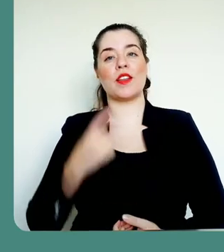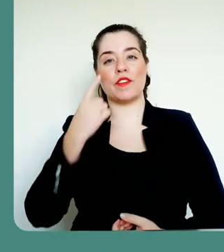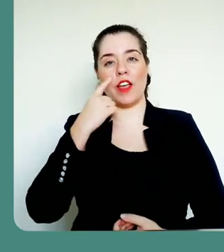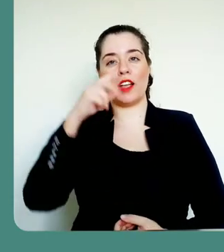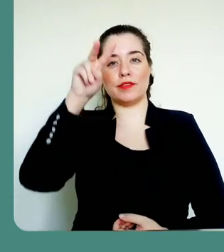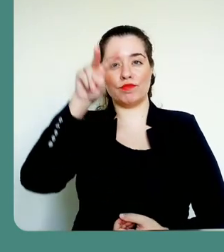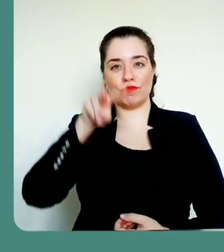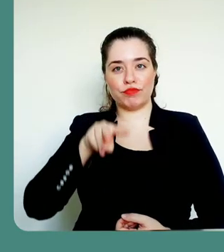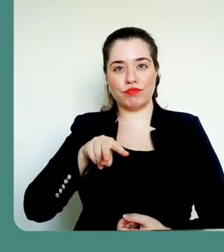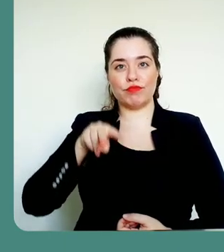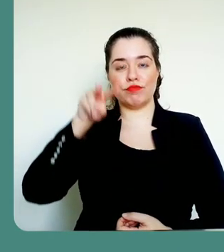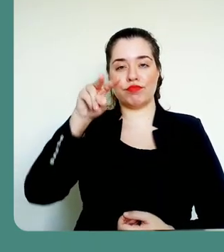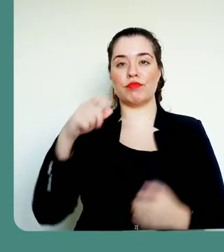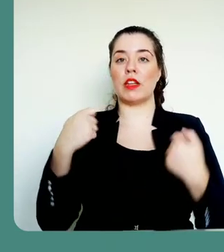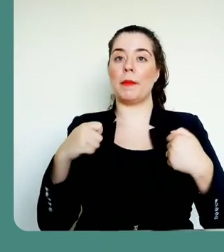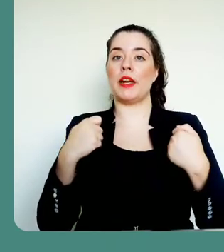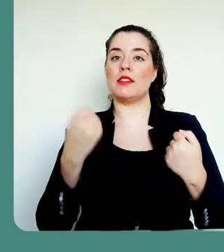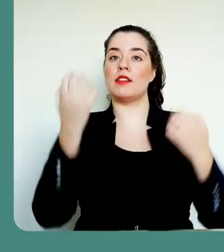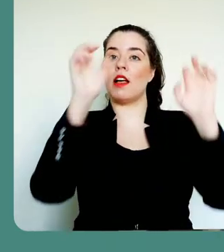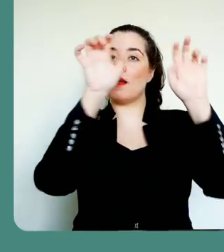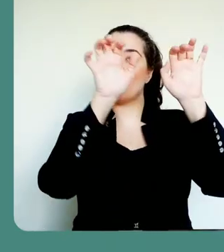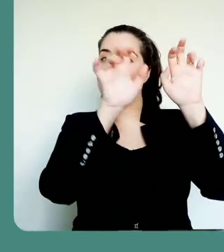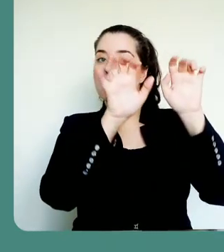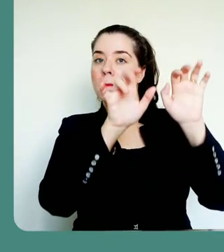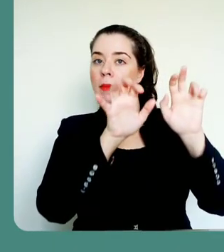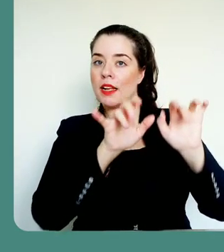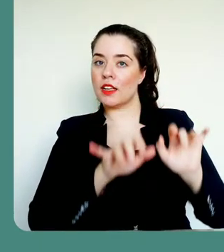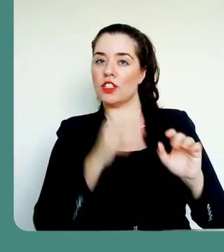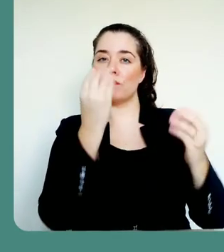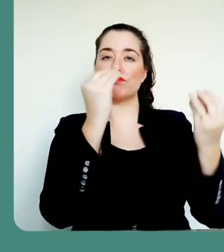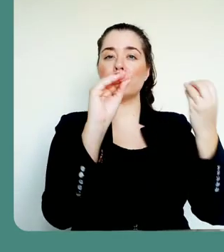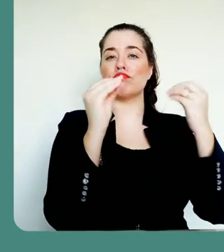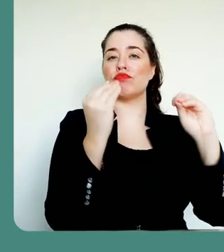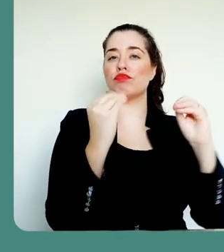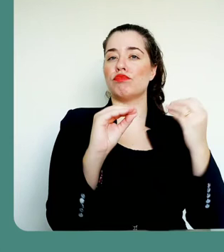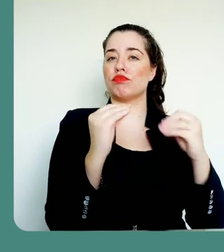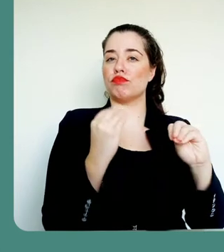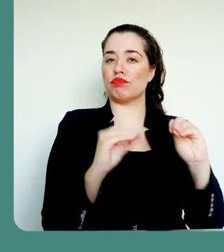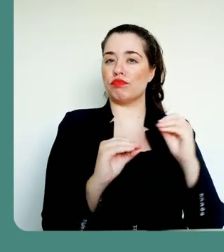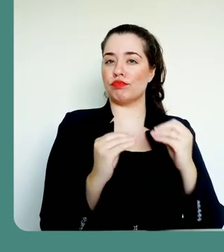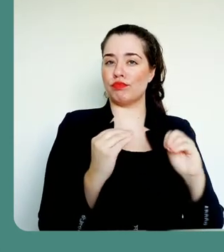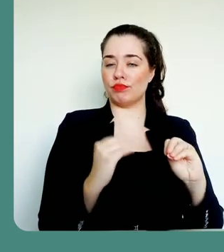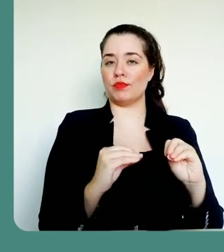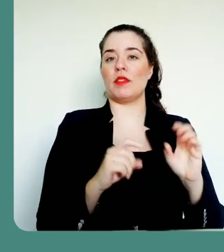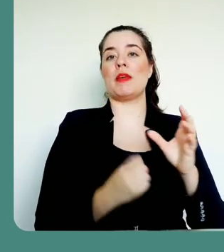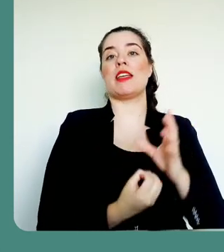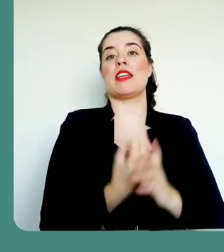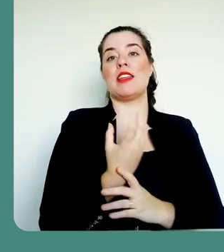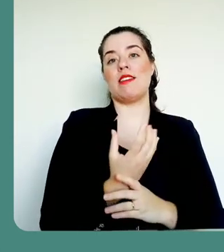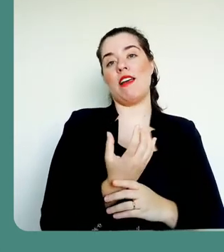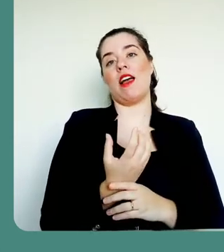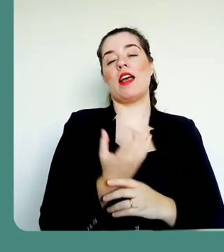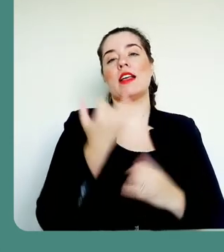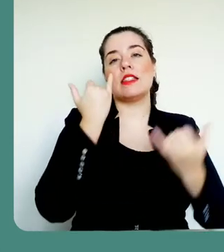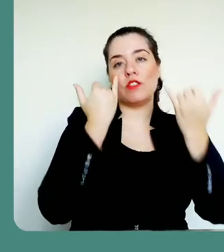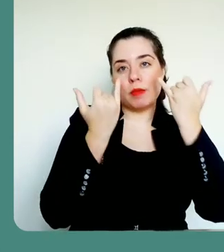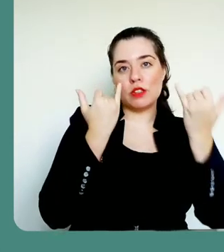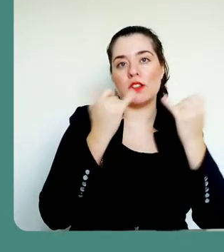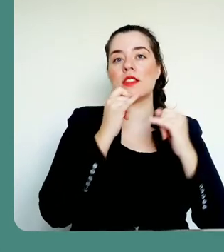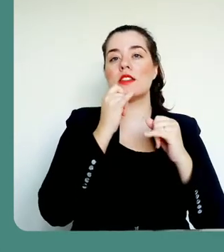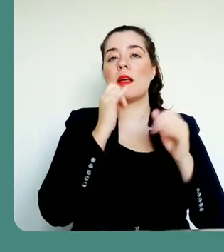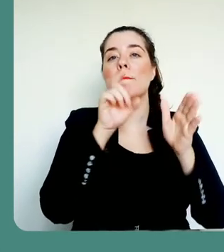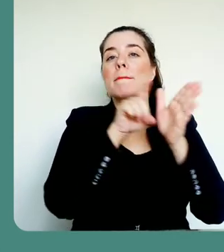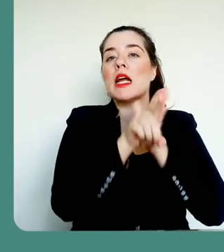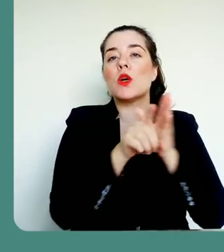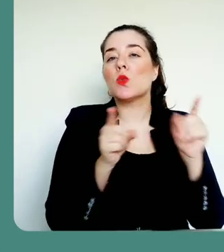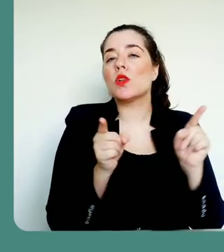Você deve então preencher aqui os tópicos necessários que ele exige para criar então a sua atividade interativa.